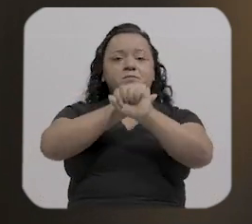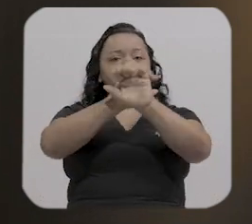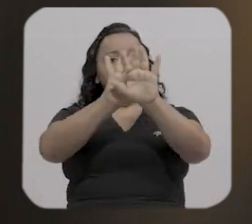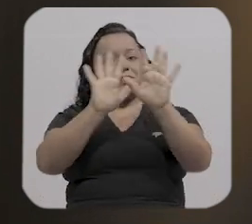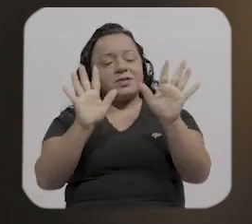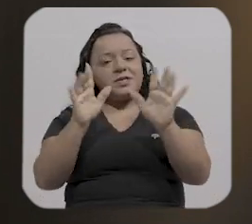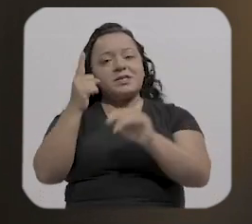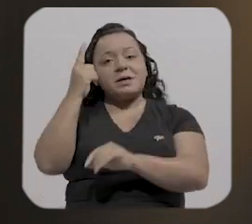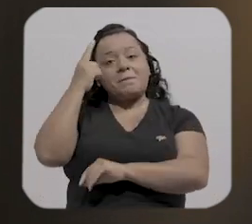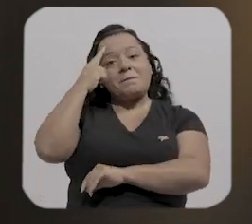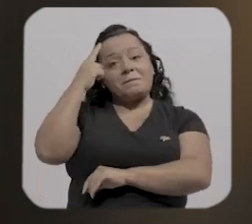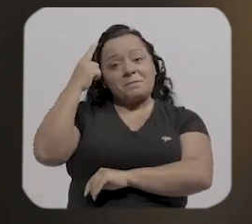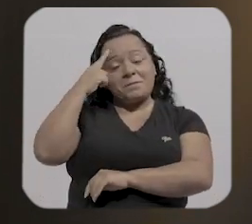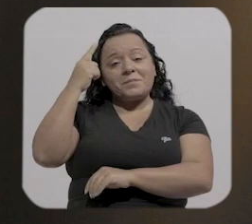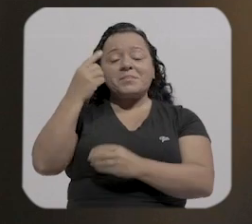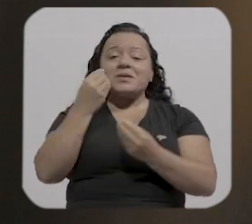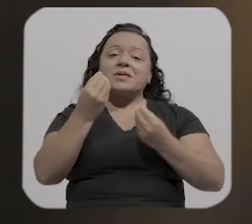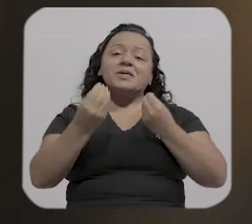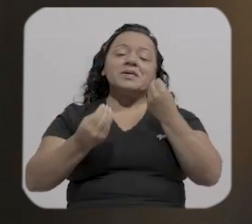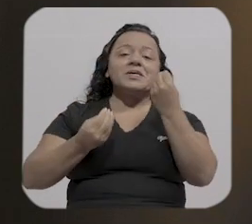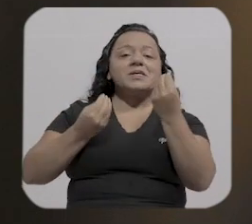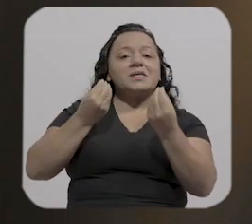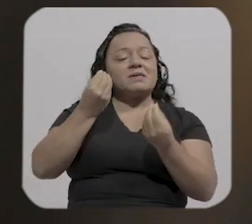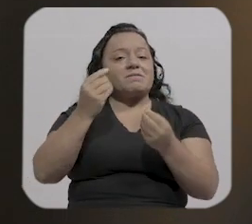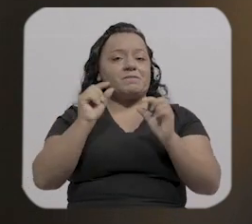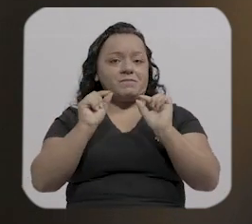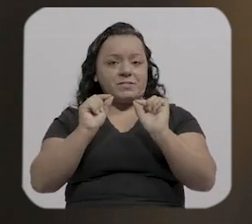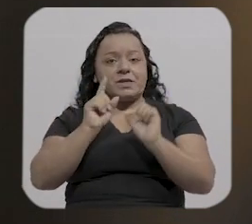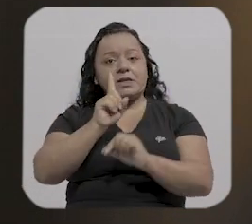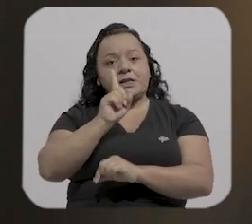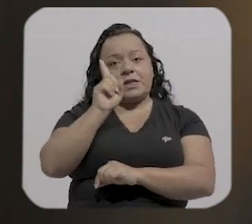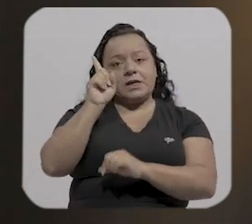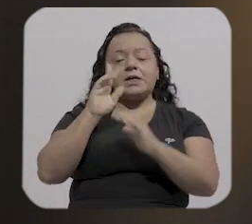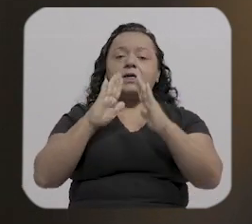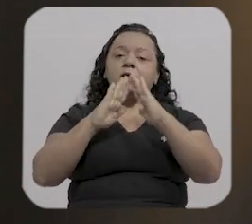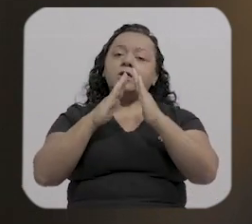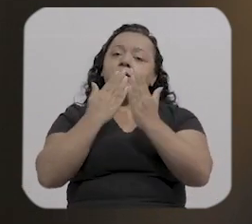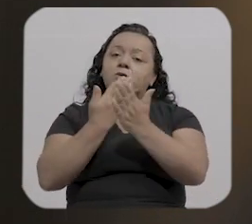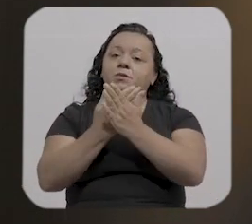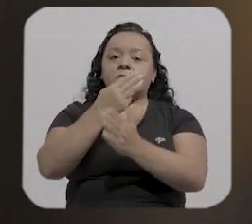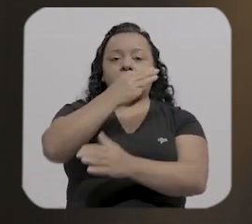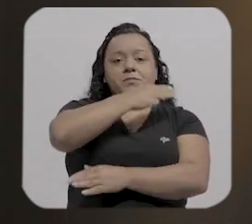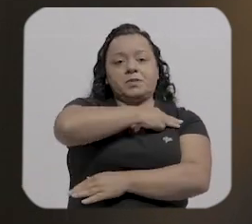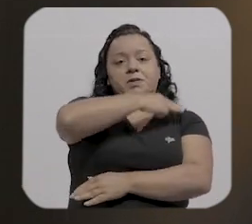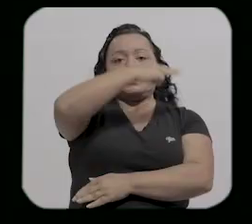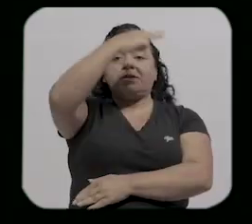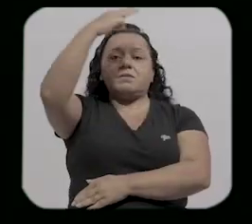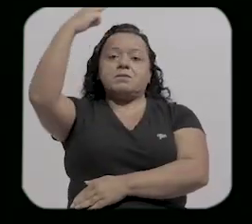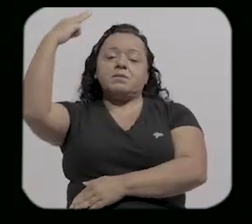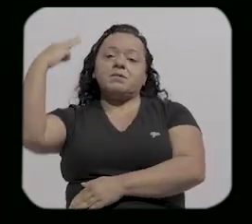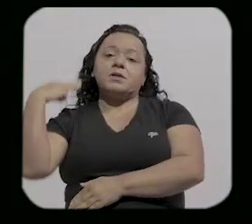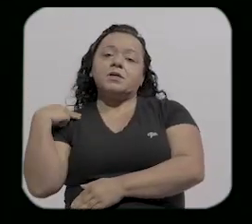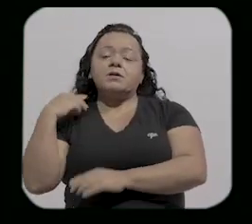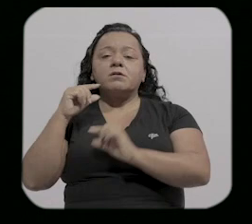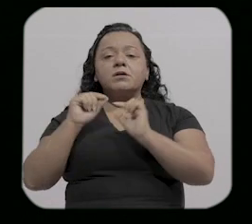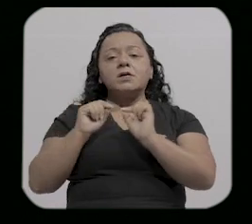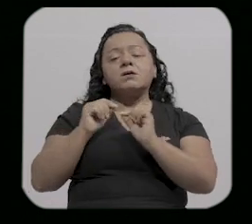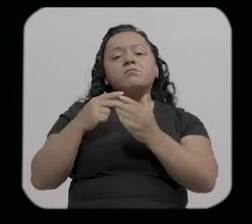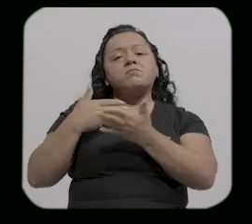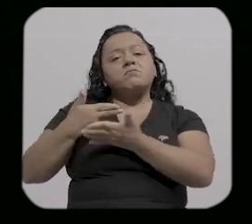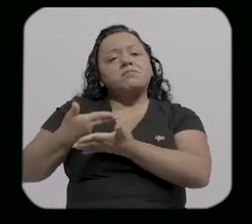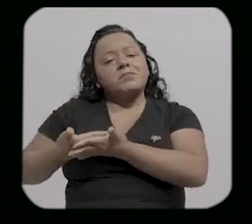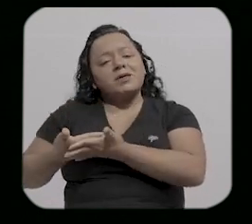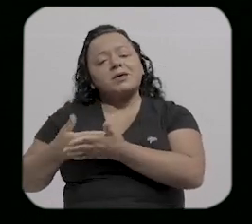né? Eu percebia ela lá no Colégio Maria Auxiliadora, deitada e